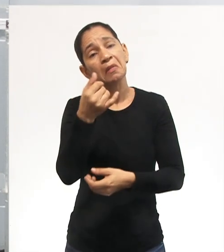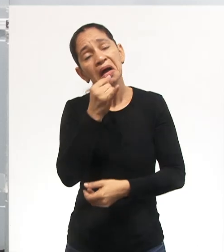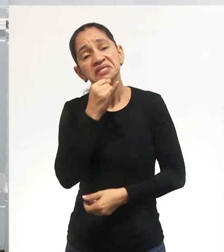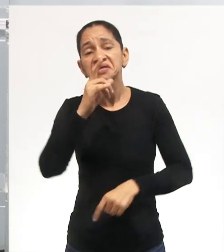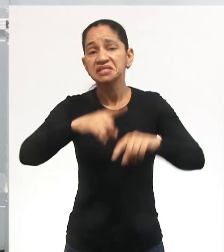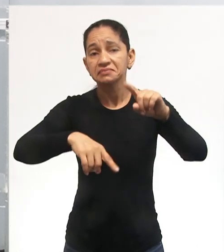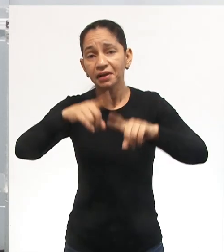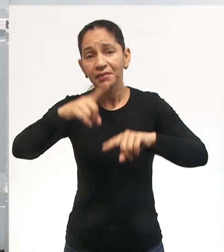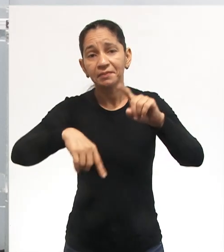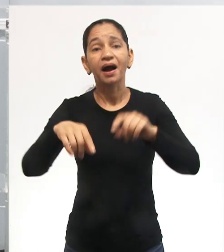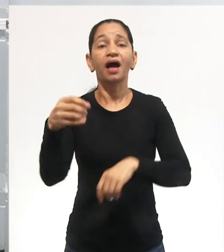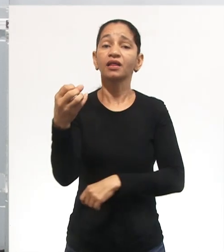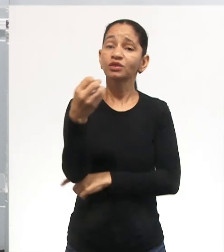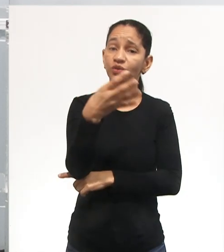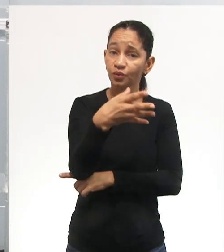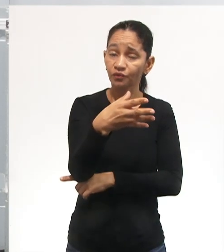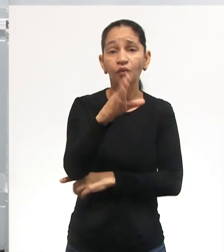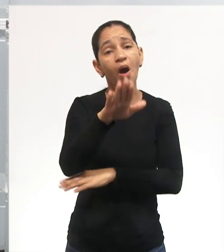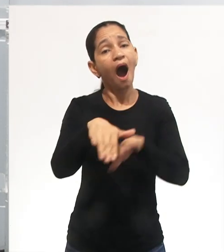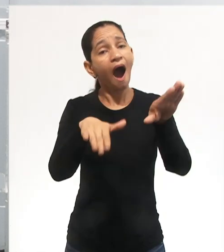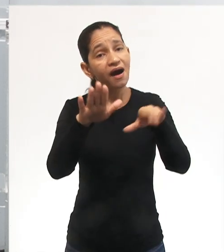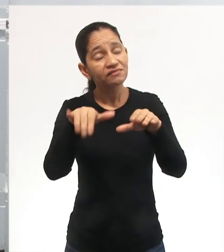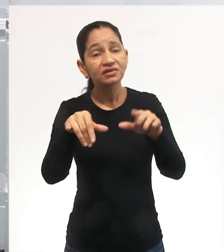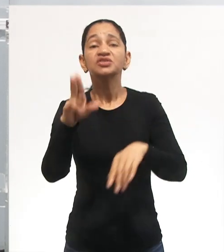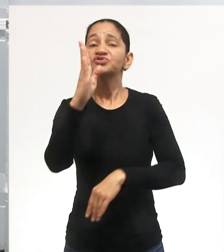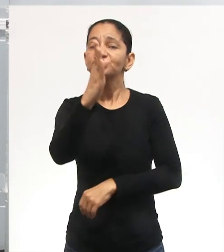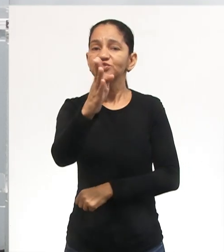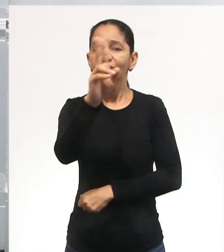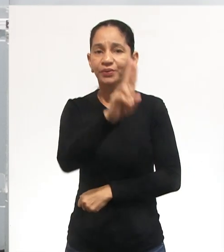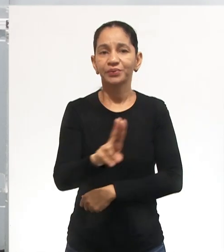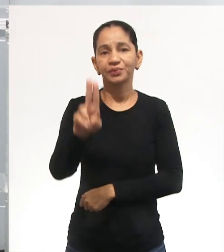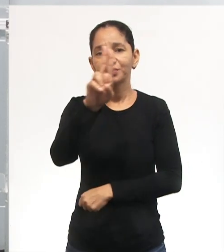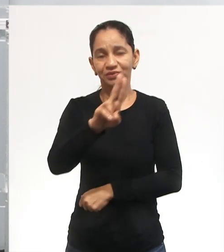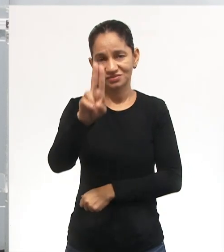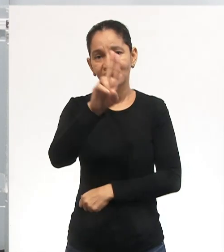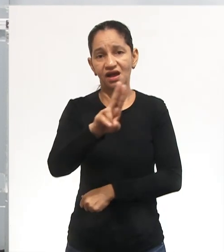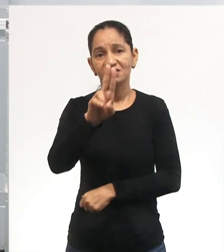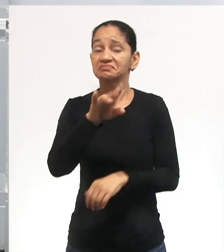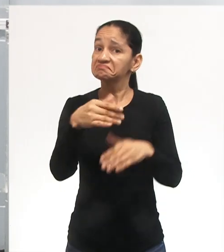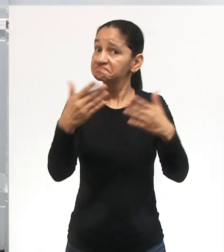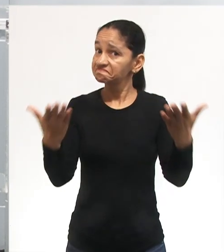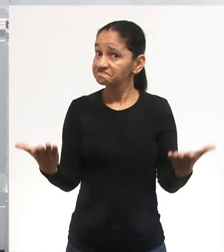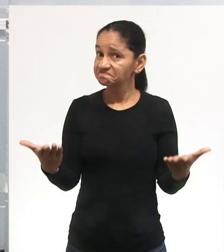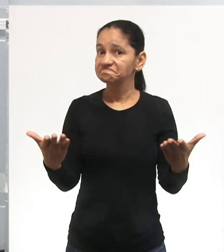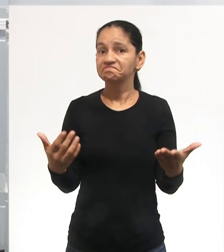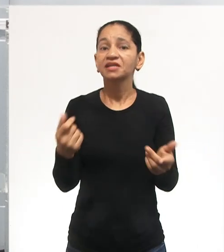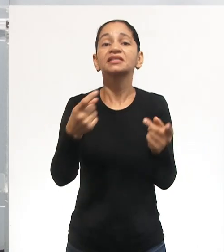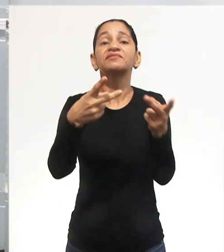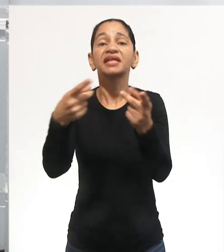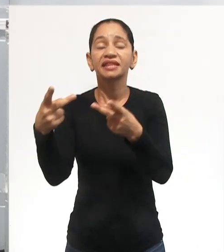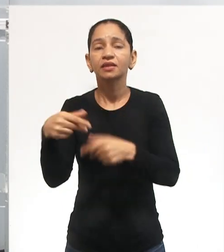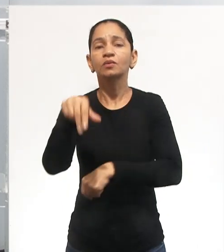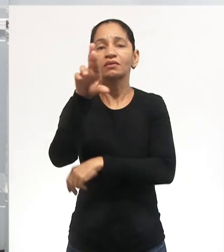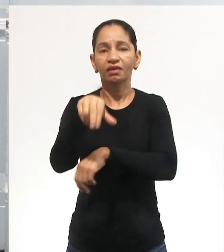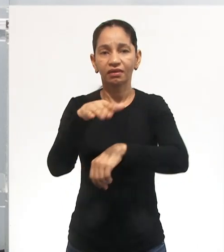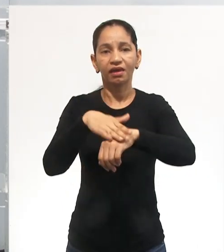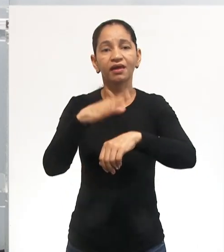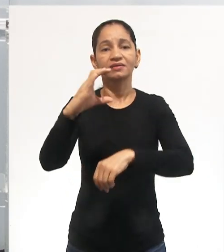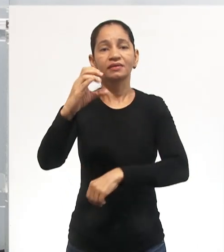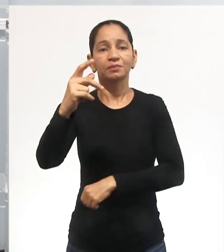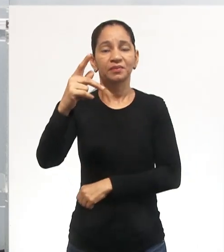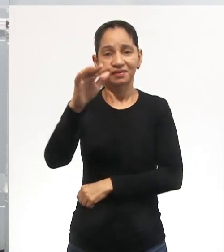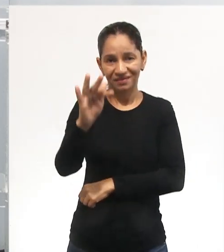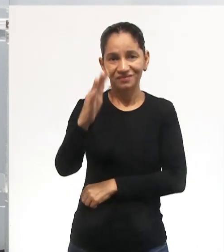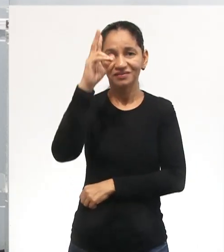usado, e a plataforma está ali só fazendo intermédio, mas quem está comprando e vendendo é consumidor para consumidor.